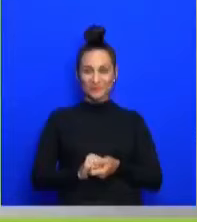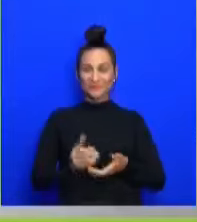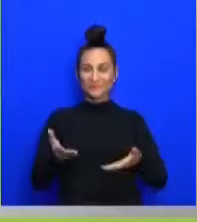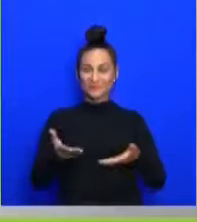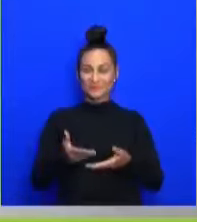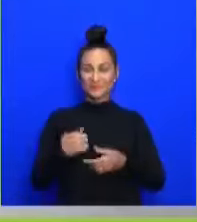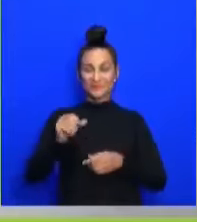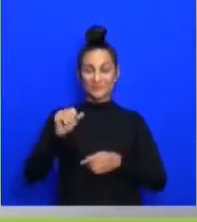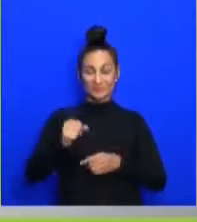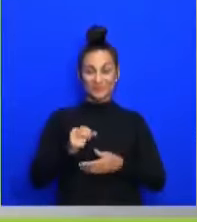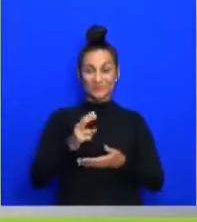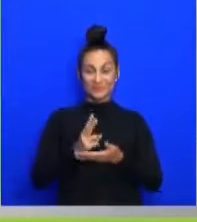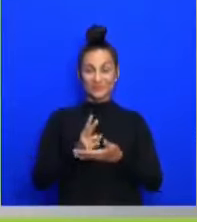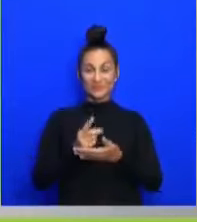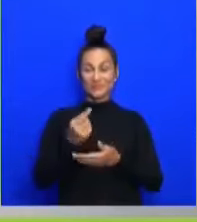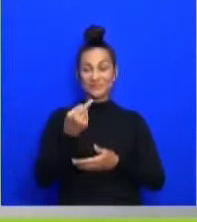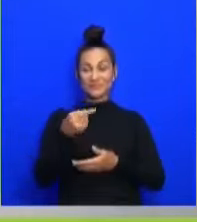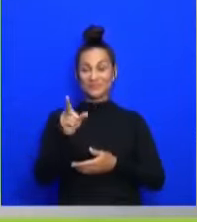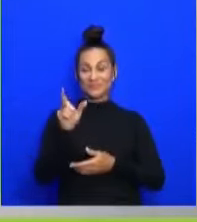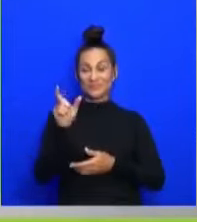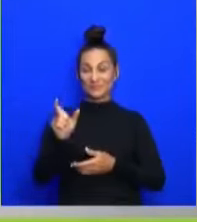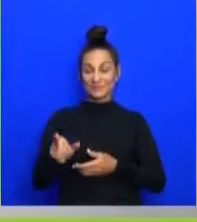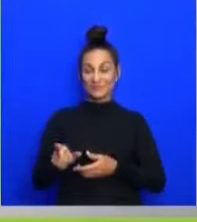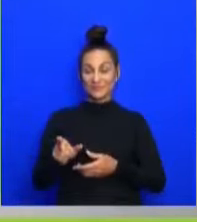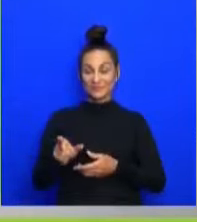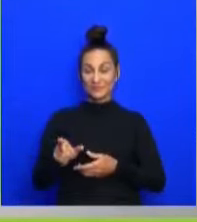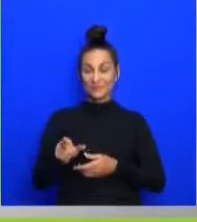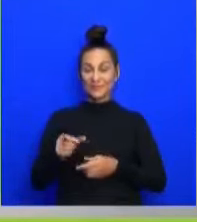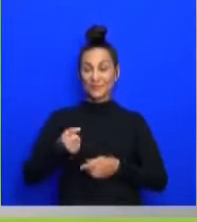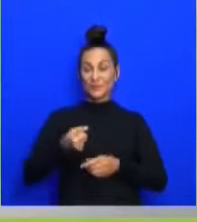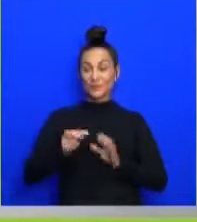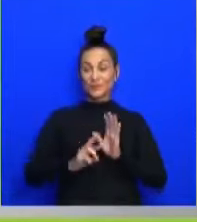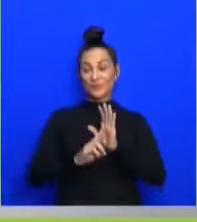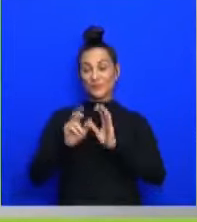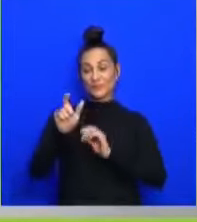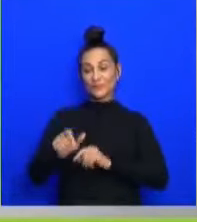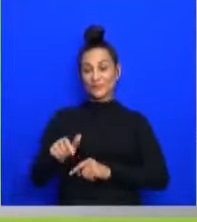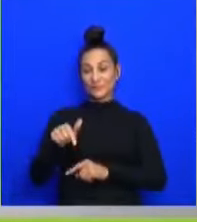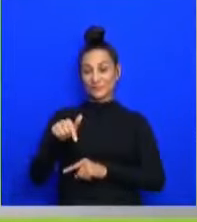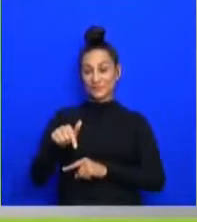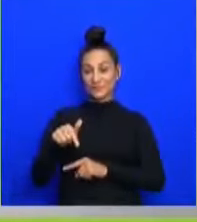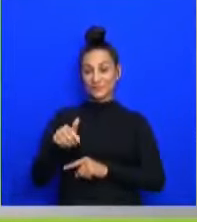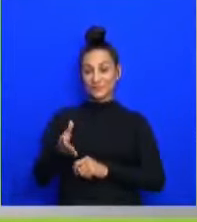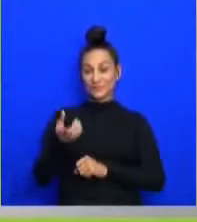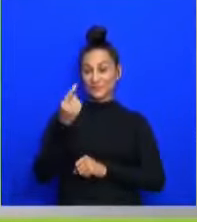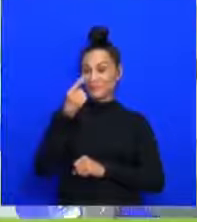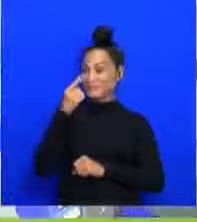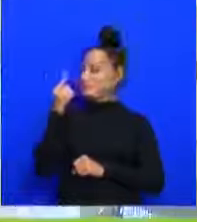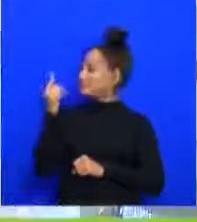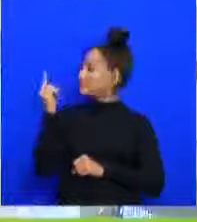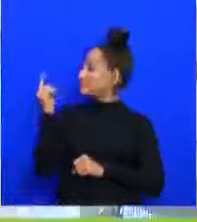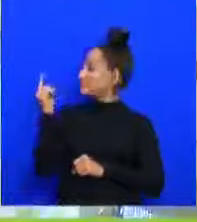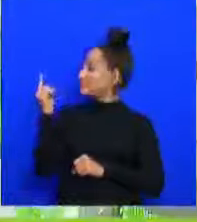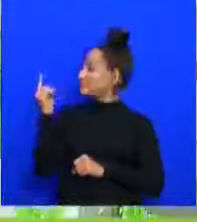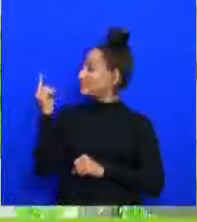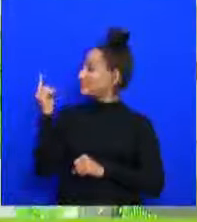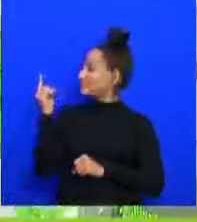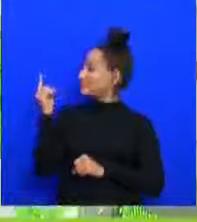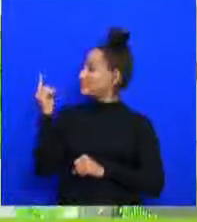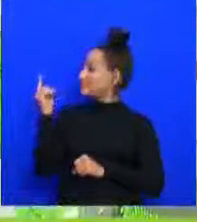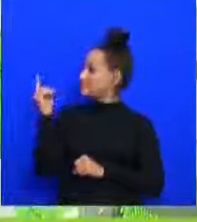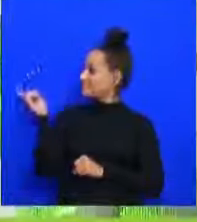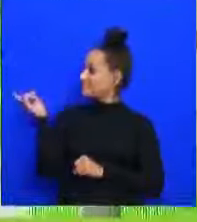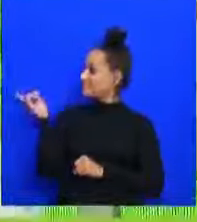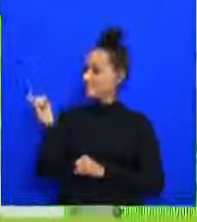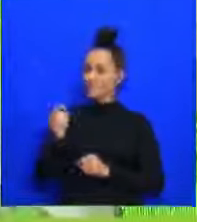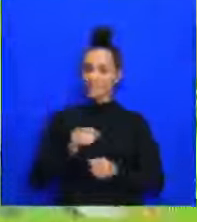Agora sim, vamos para a última coluna. O sorteio do número correspondente à coluna número 7. Bola posicionada,